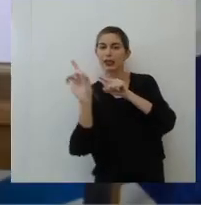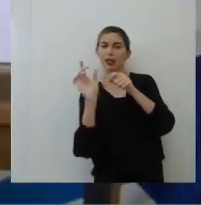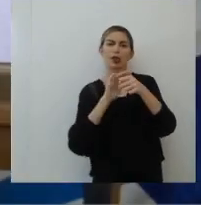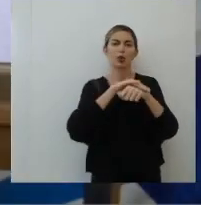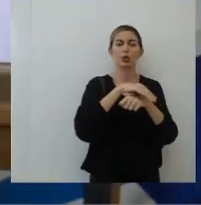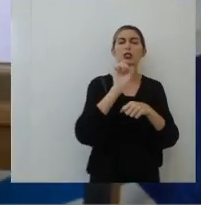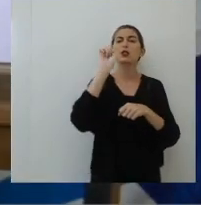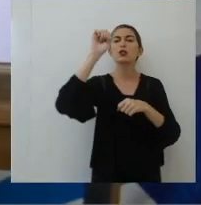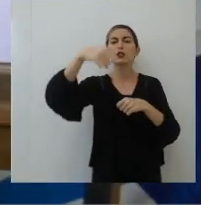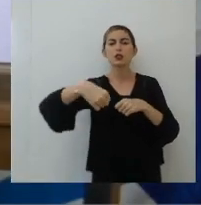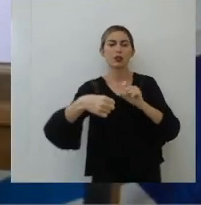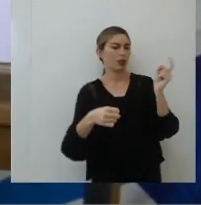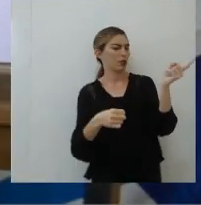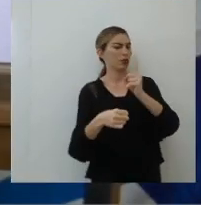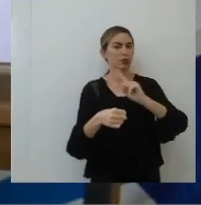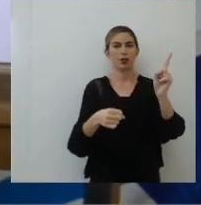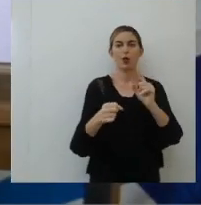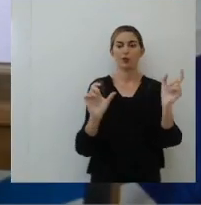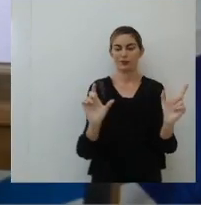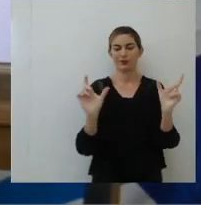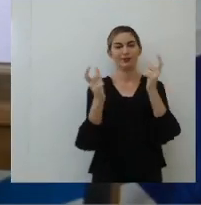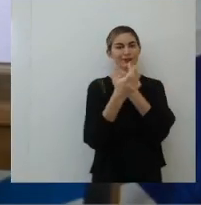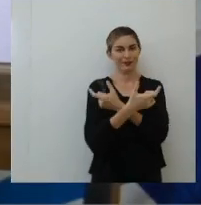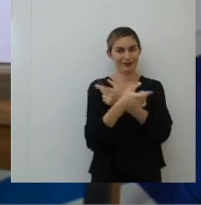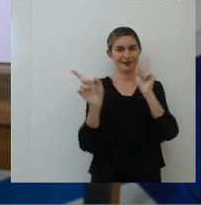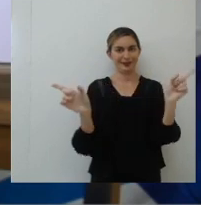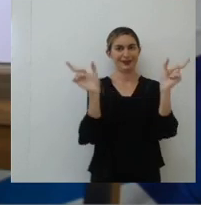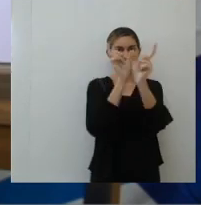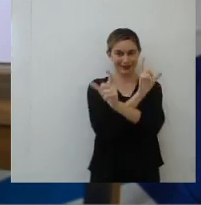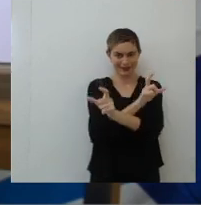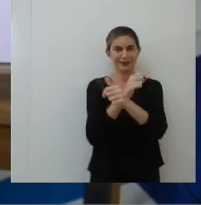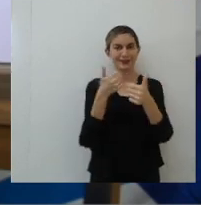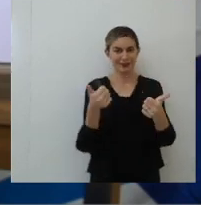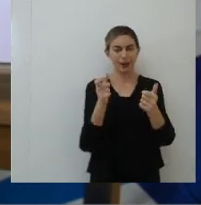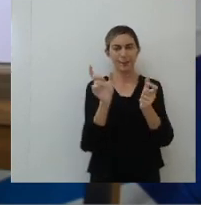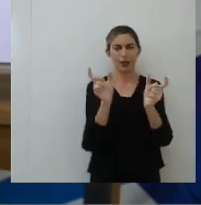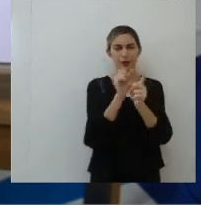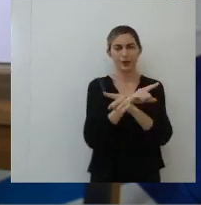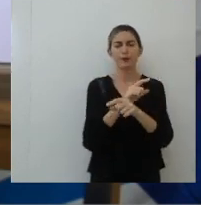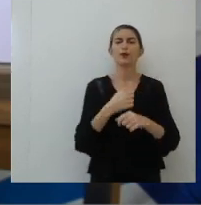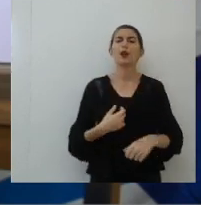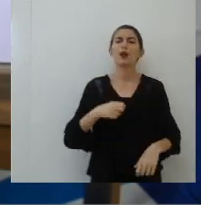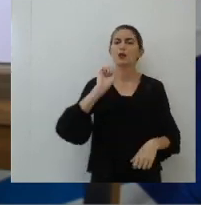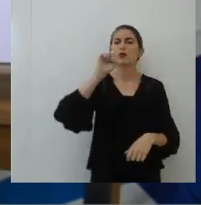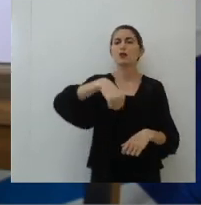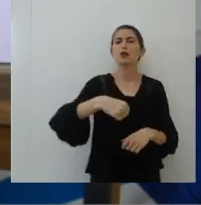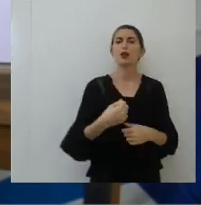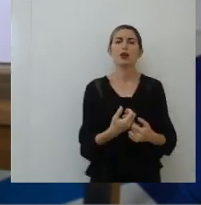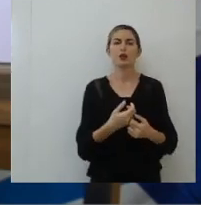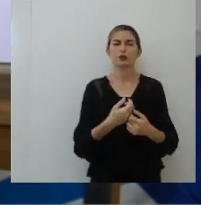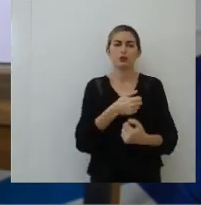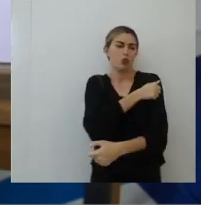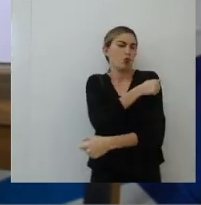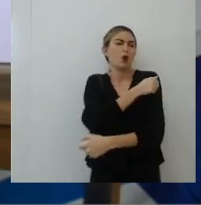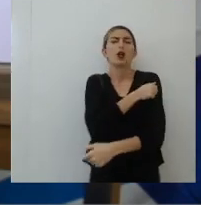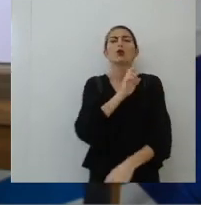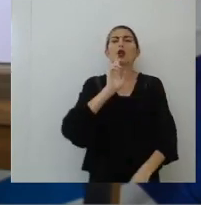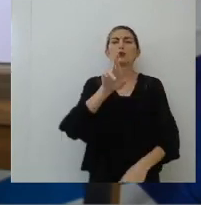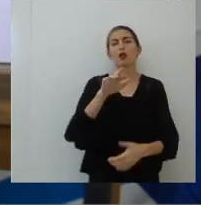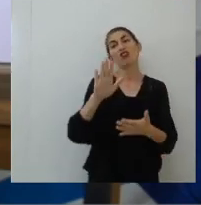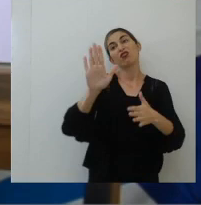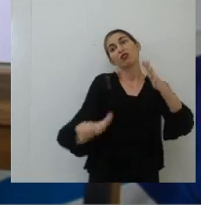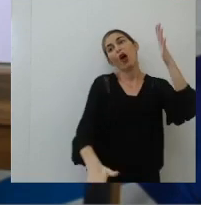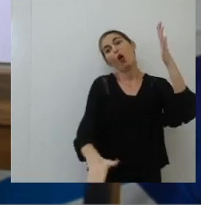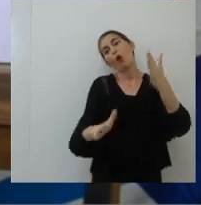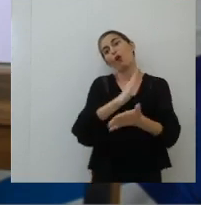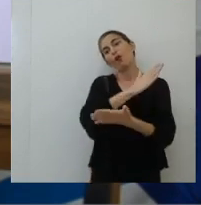sim? Não. Né? Uma vez eu dando aula, aí eu disse, gente, qual é o contrário de sim? Aí um aluno perguntou, talvez,